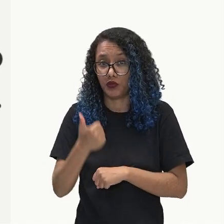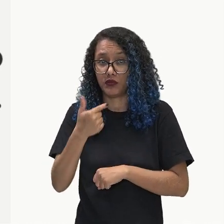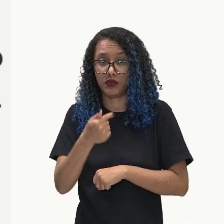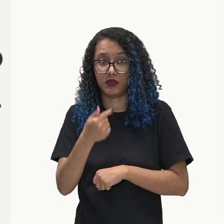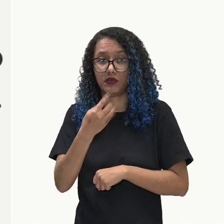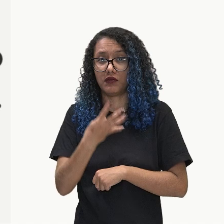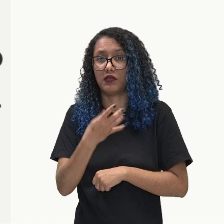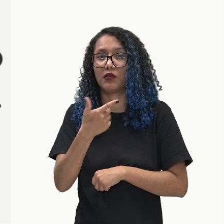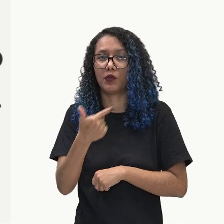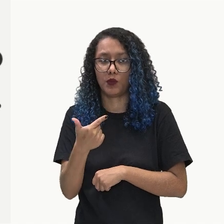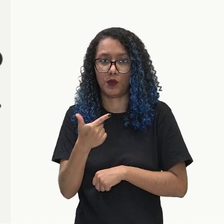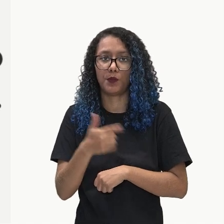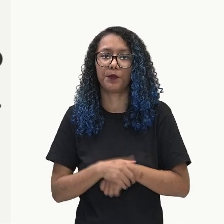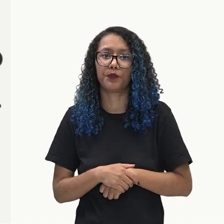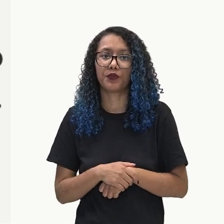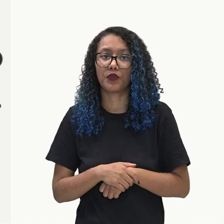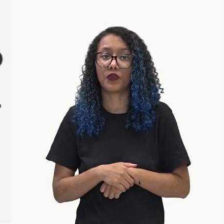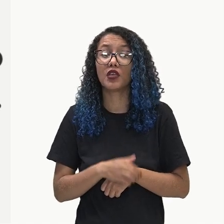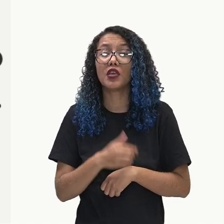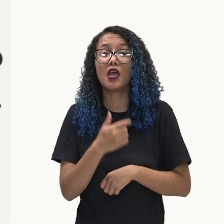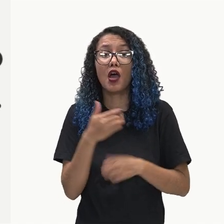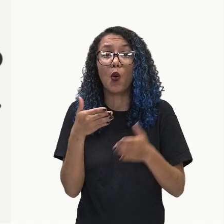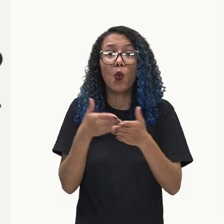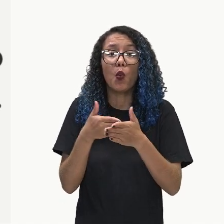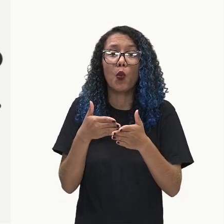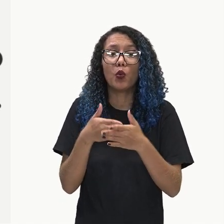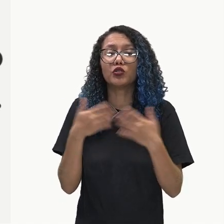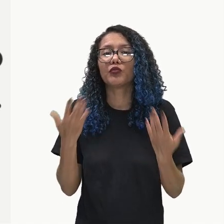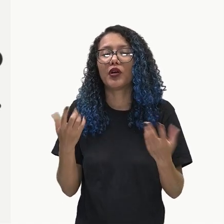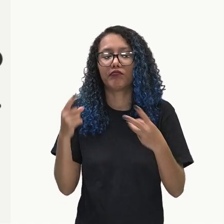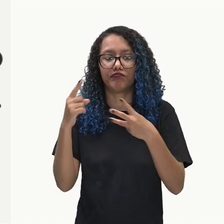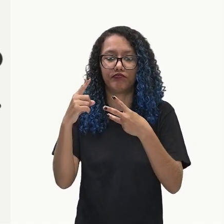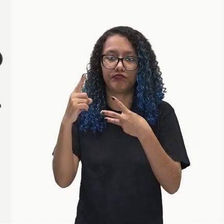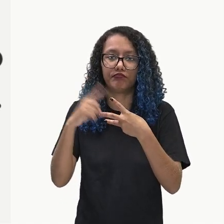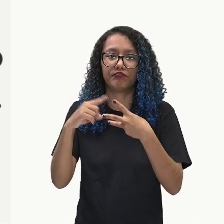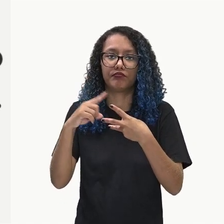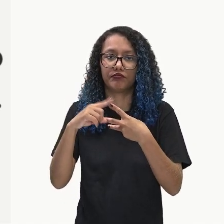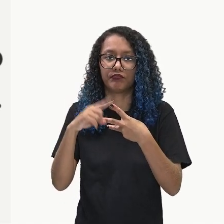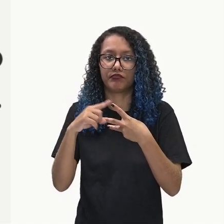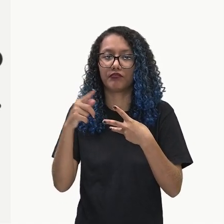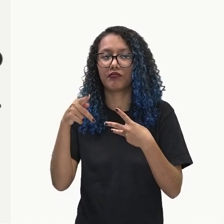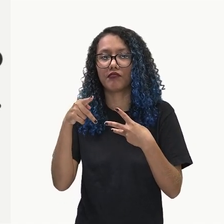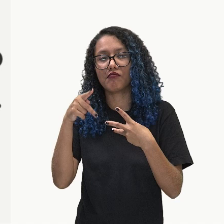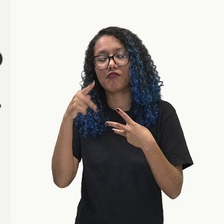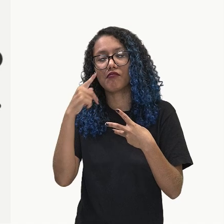1742. E, por último, a escala de Kelvin, em